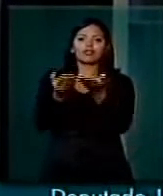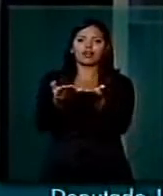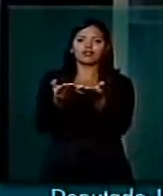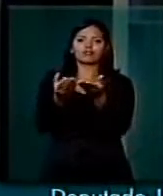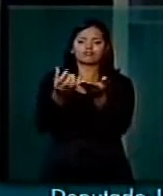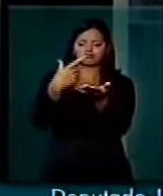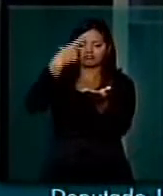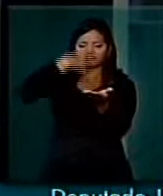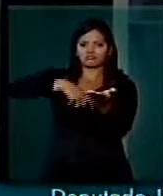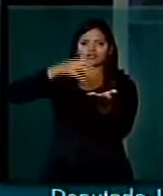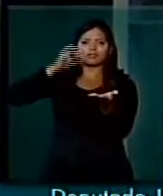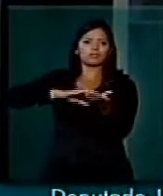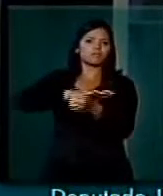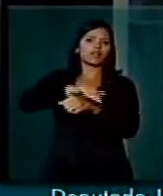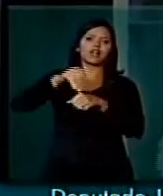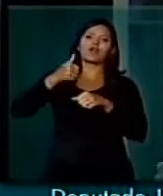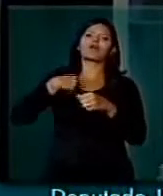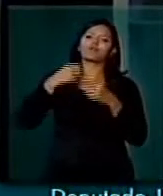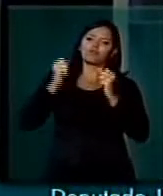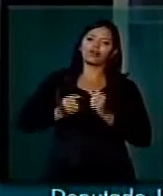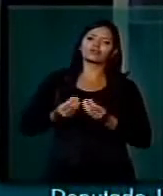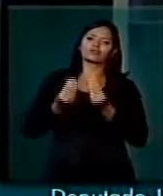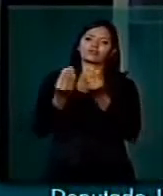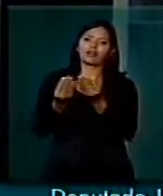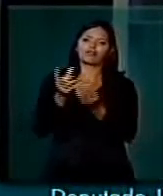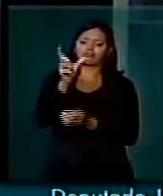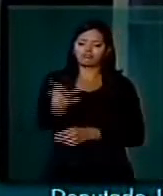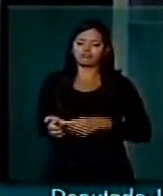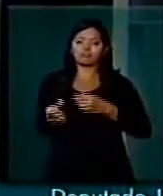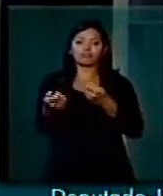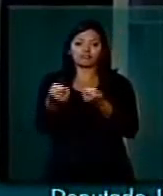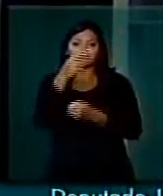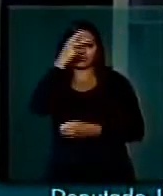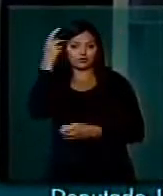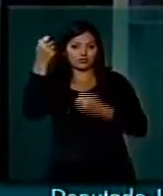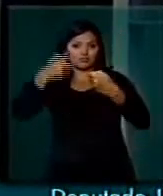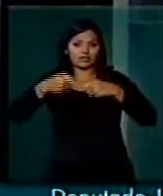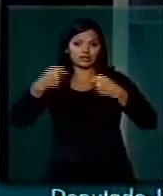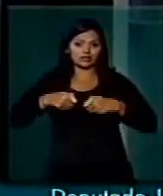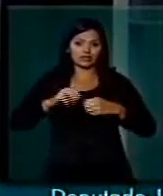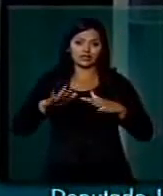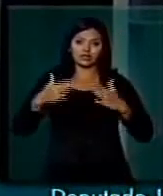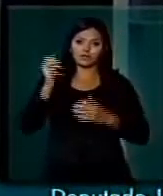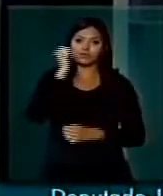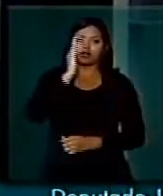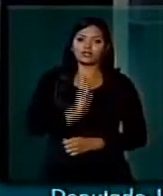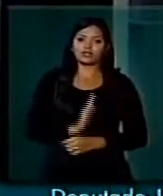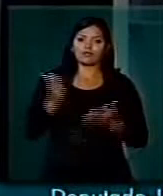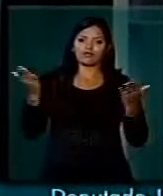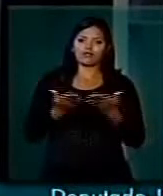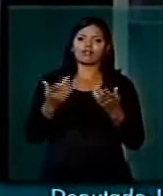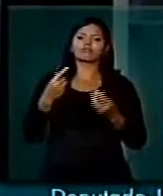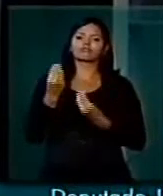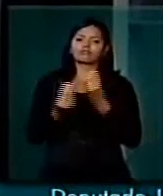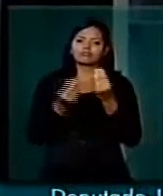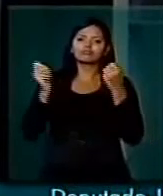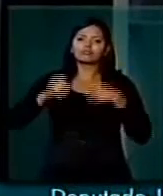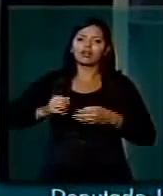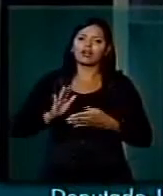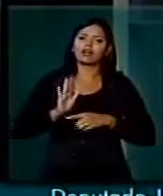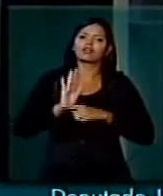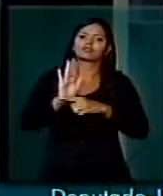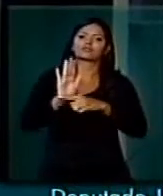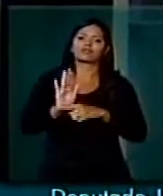certamente está numa situação melhor do que quem está sendo ajudado. E o Brasil, nesse instante, tem essa condição de poder ajudar, de